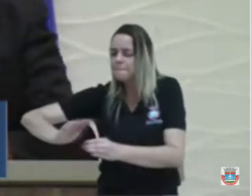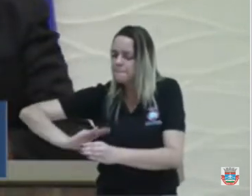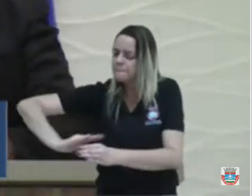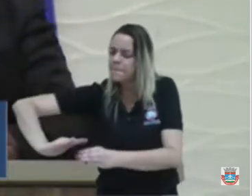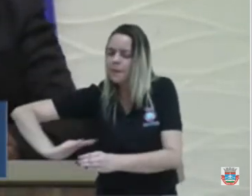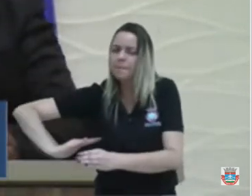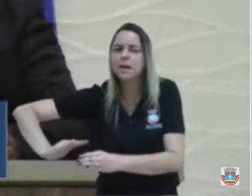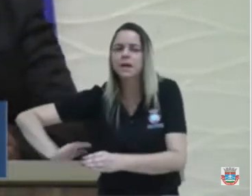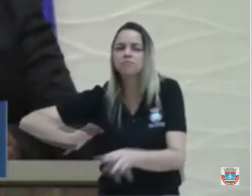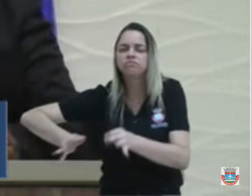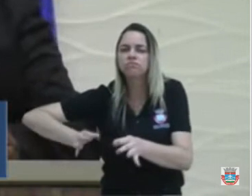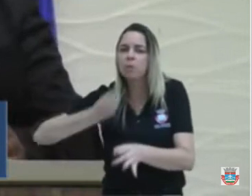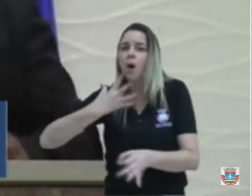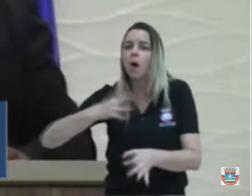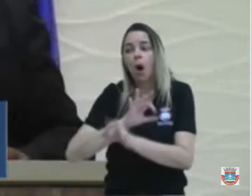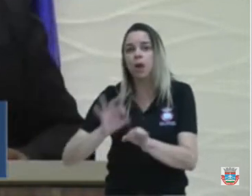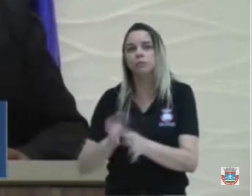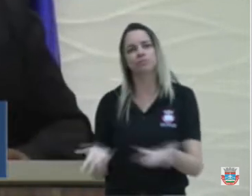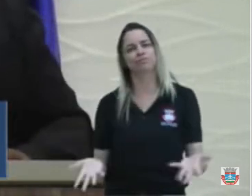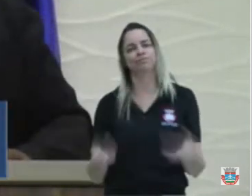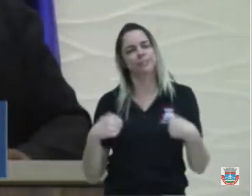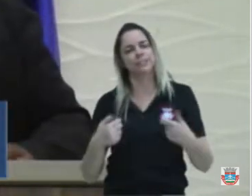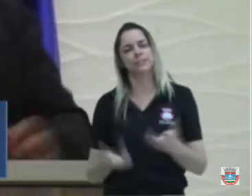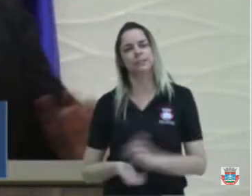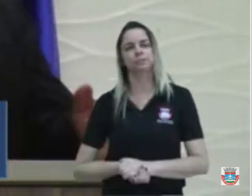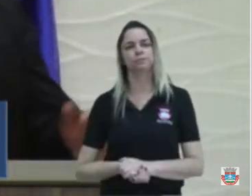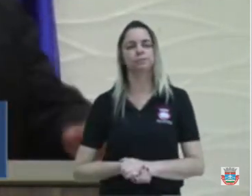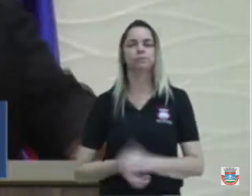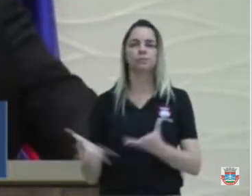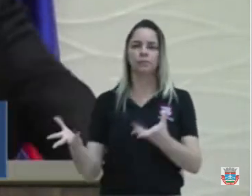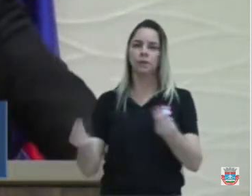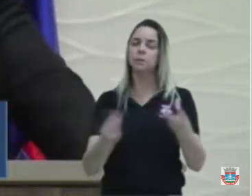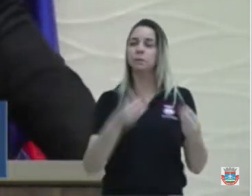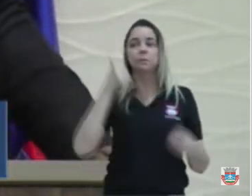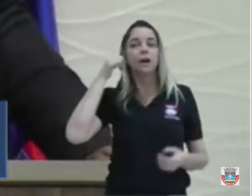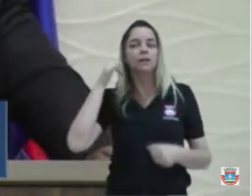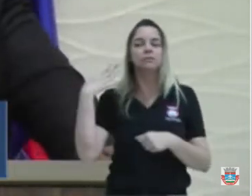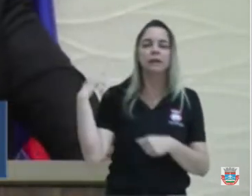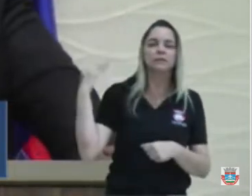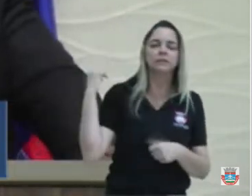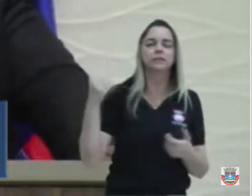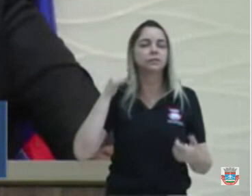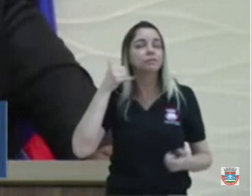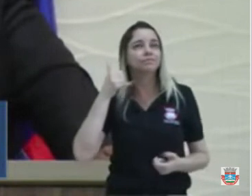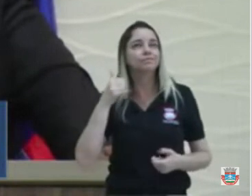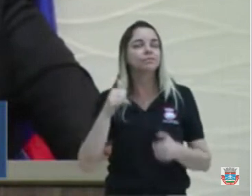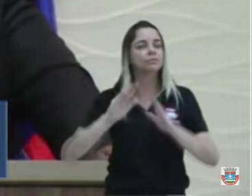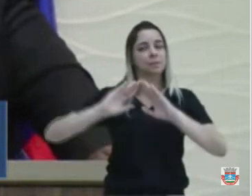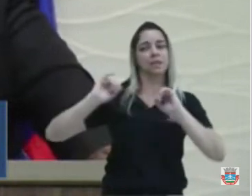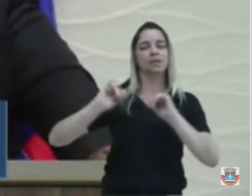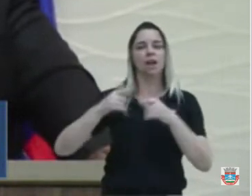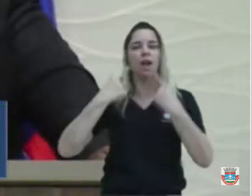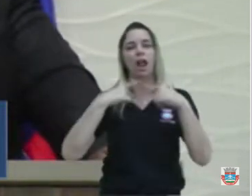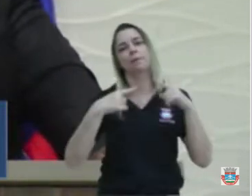em cima. Fica bom não, fica ótimo. Então, muita gente ligando e pedindo para a gente fazer essa